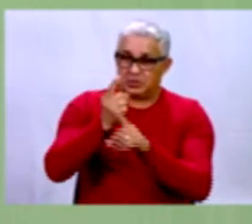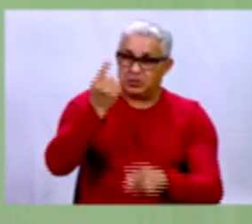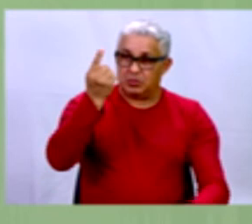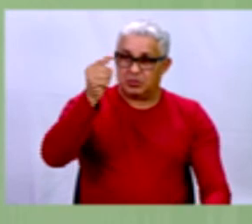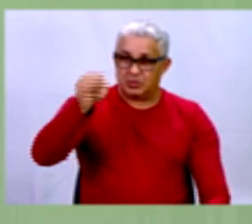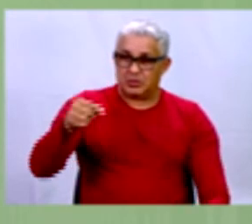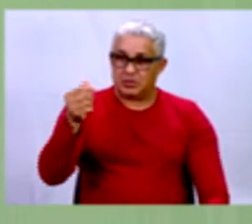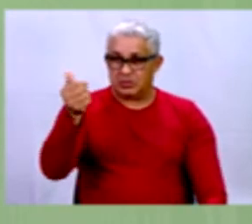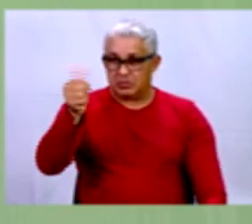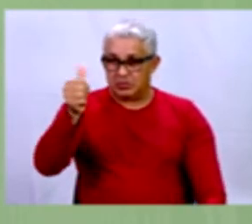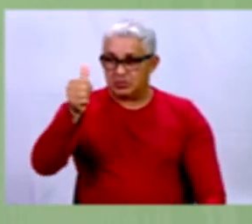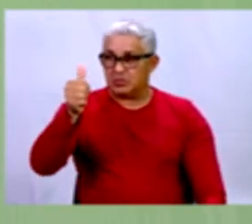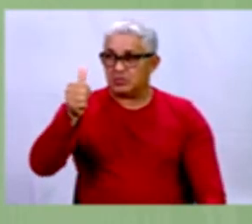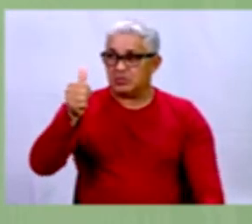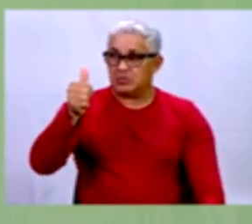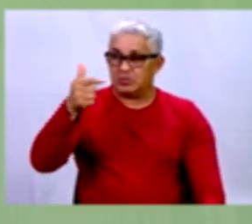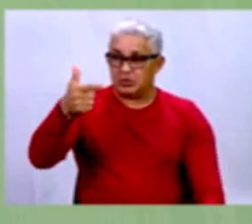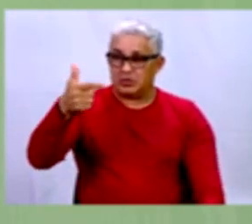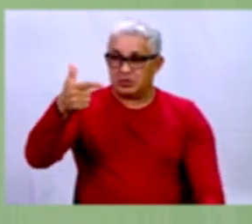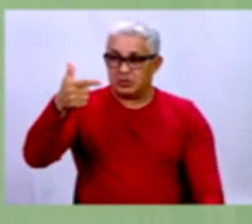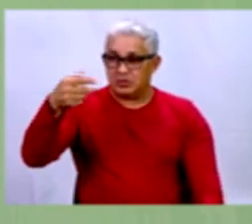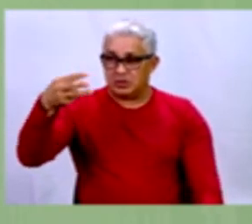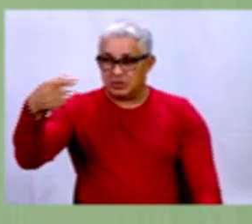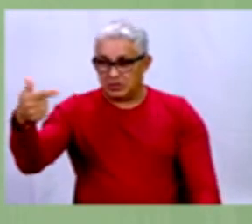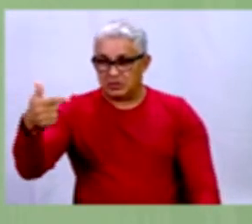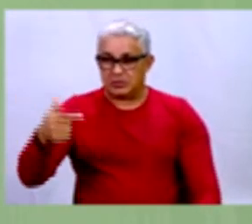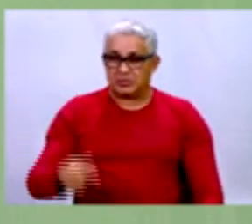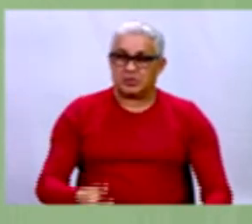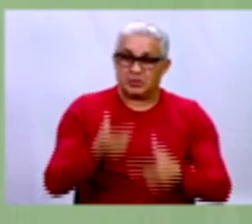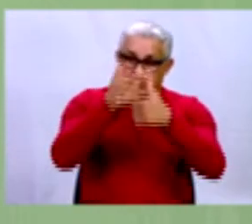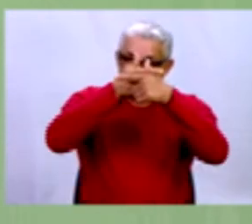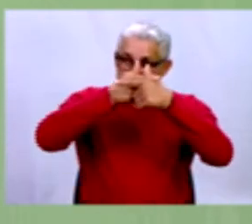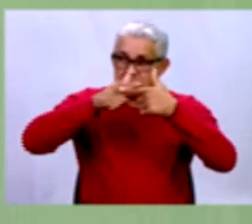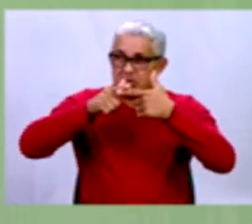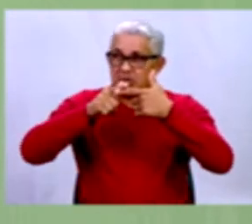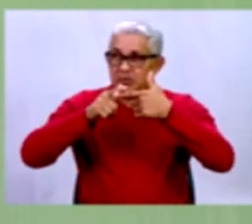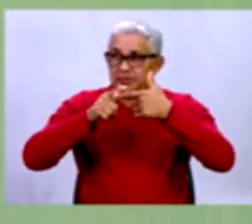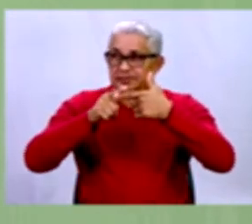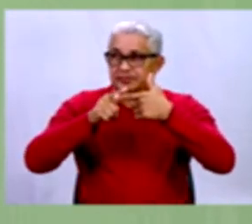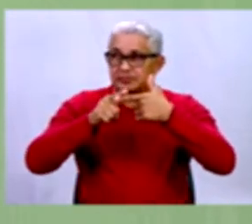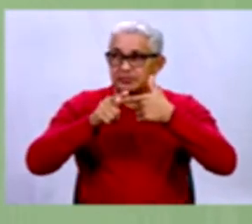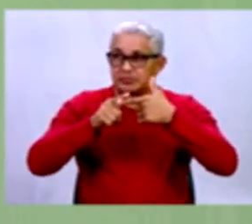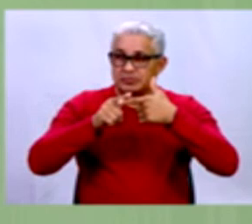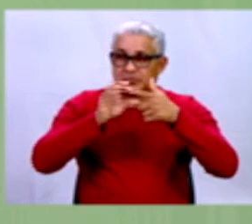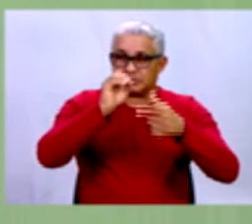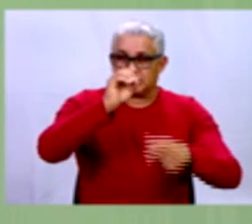1,11232, menos 1, divididos por